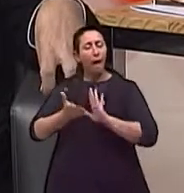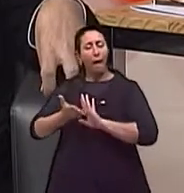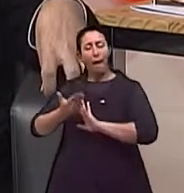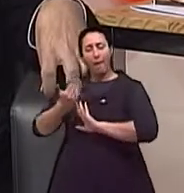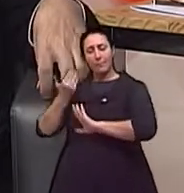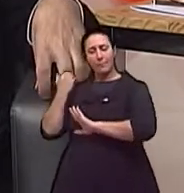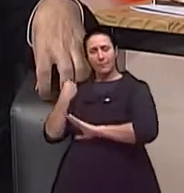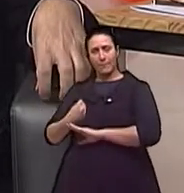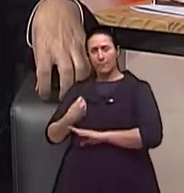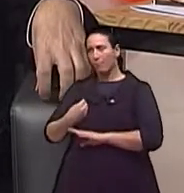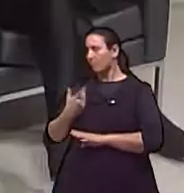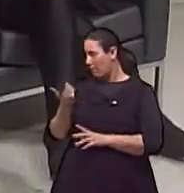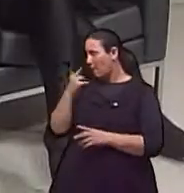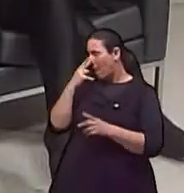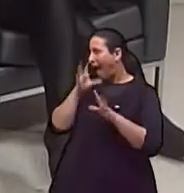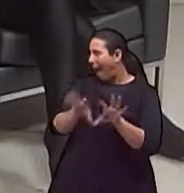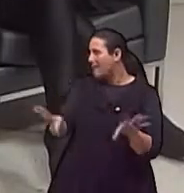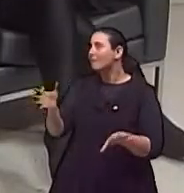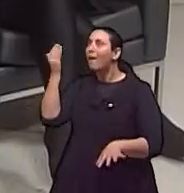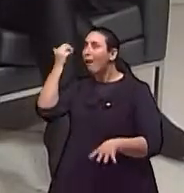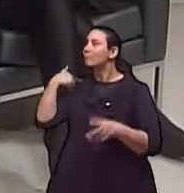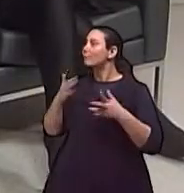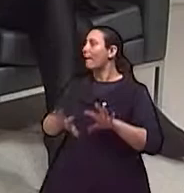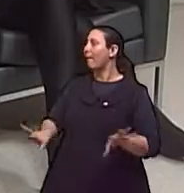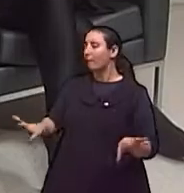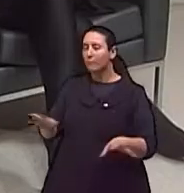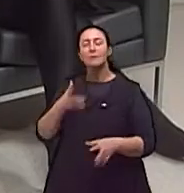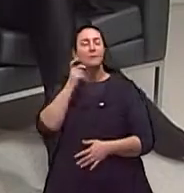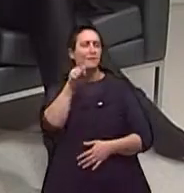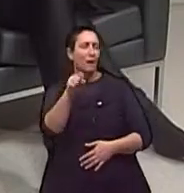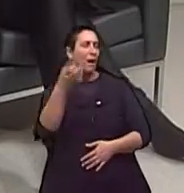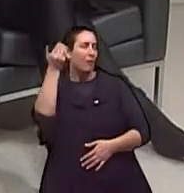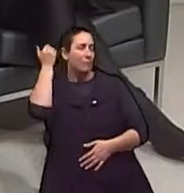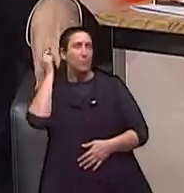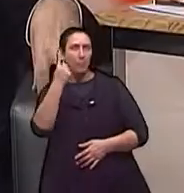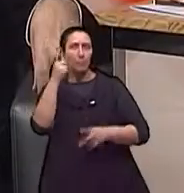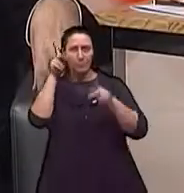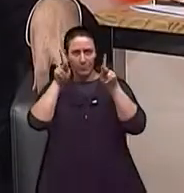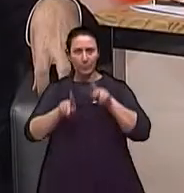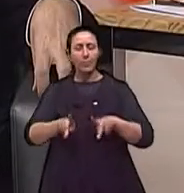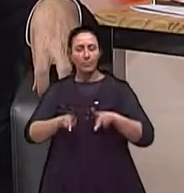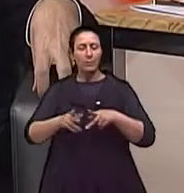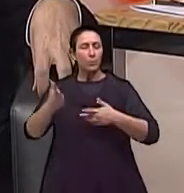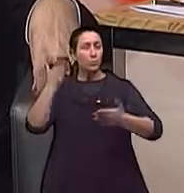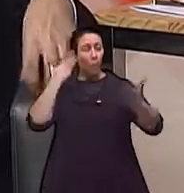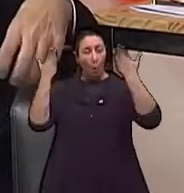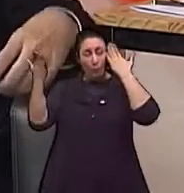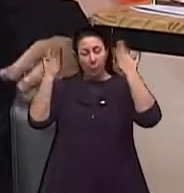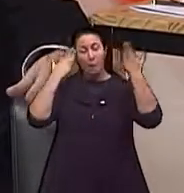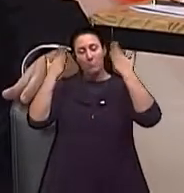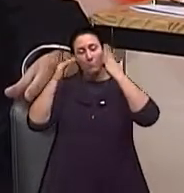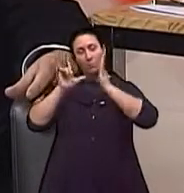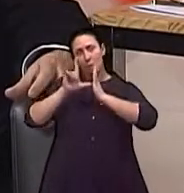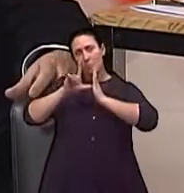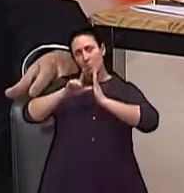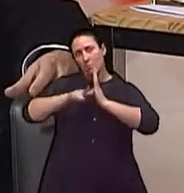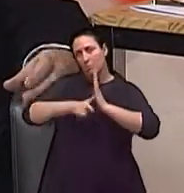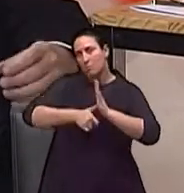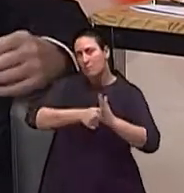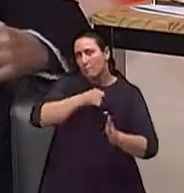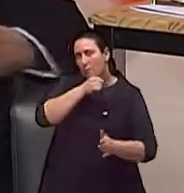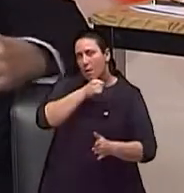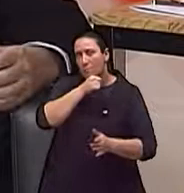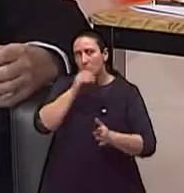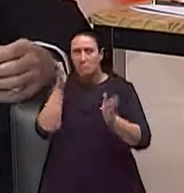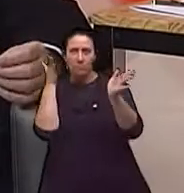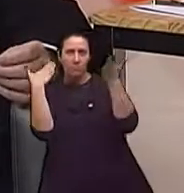a gente já era assim era uma pessoa mais desconfiada com o processo de envelhecimento vai ficar mais desconfiado porque